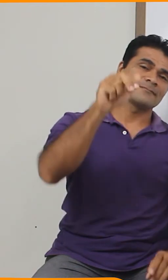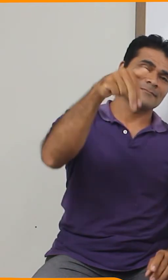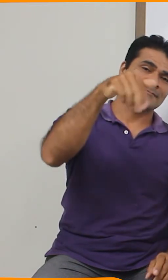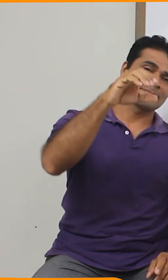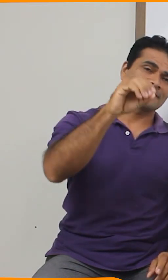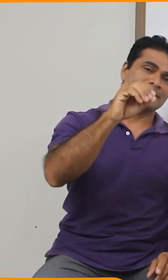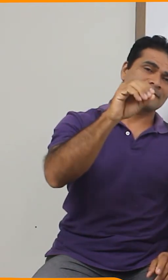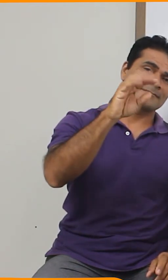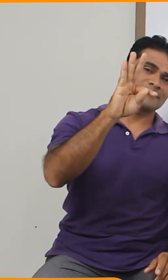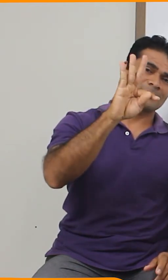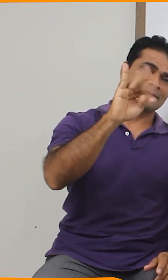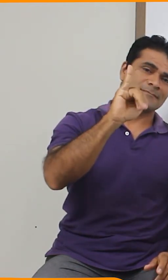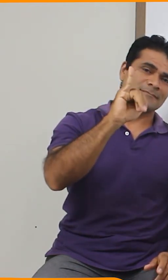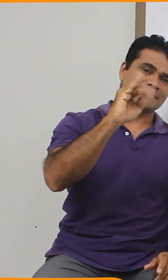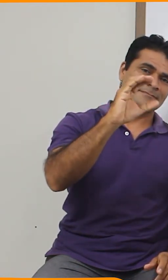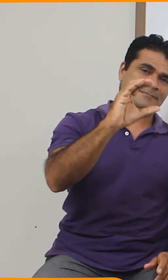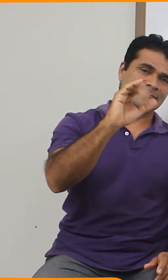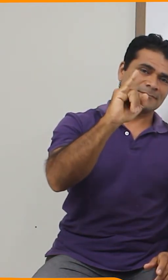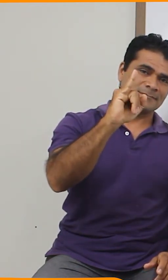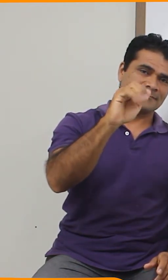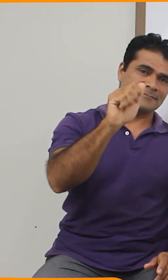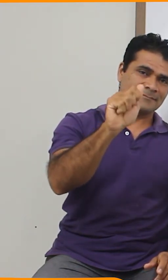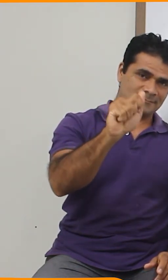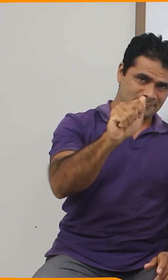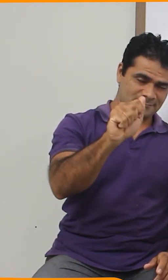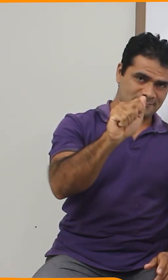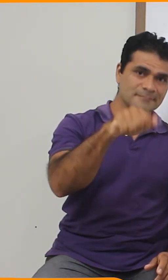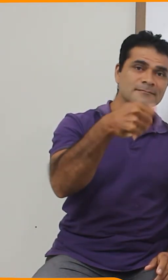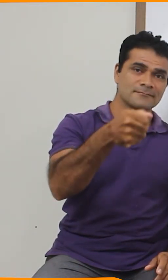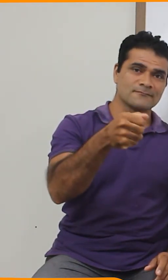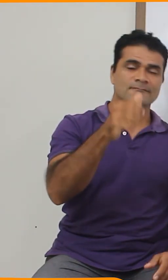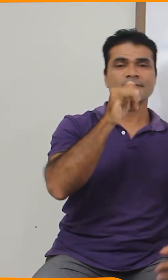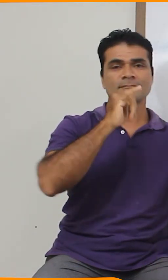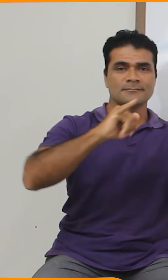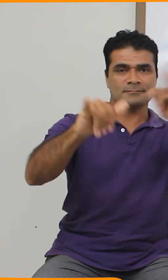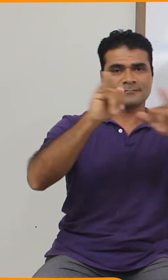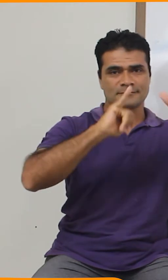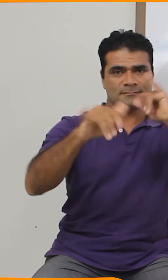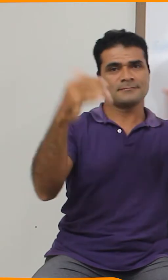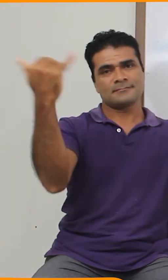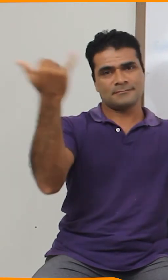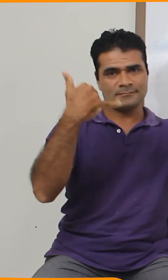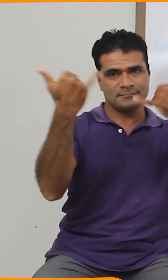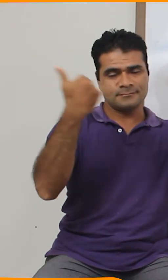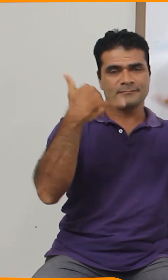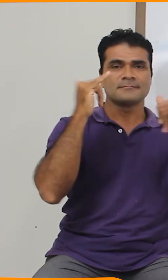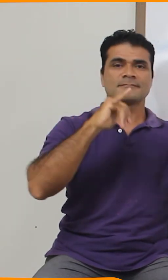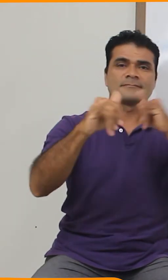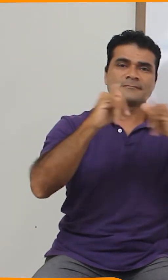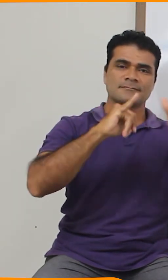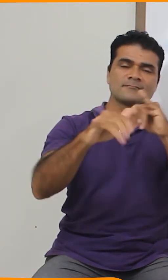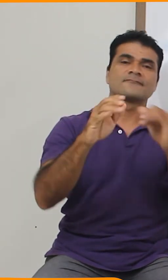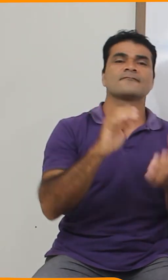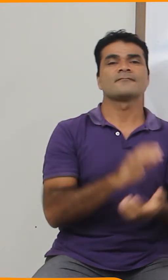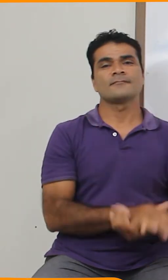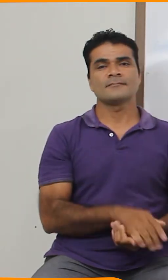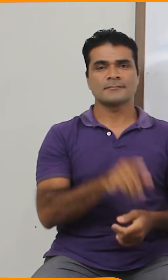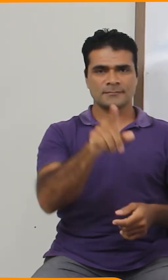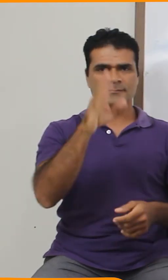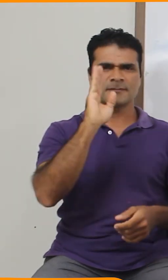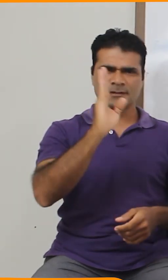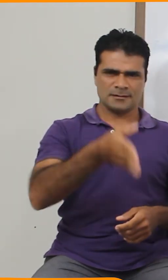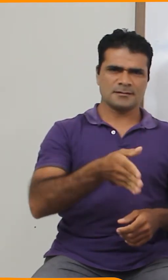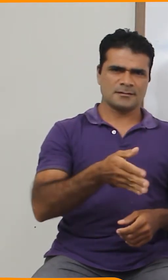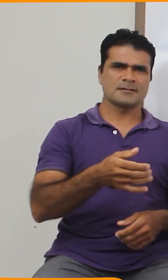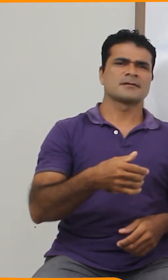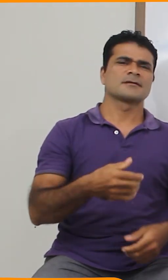devem ter visto, ouvido várias notícias, né, no seu dia a dia. E também lá na